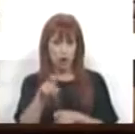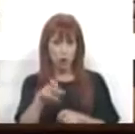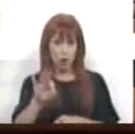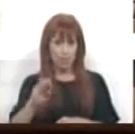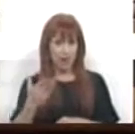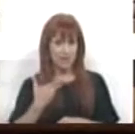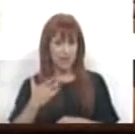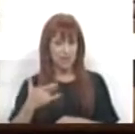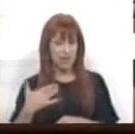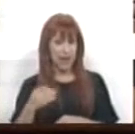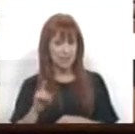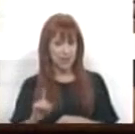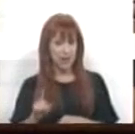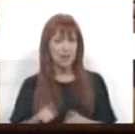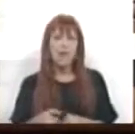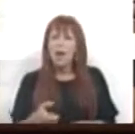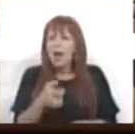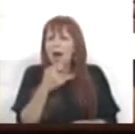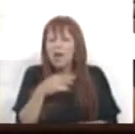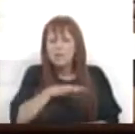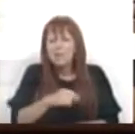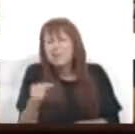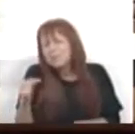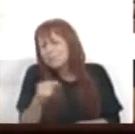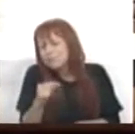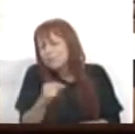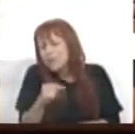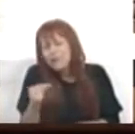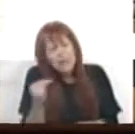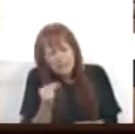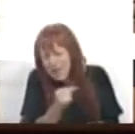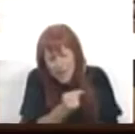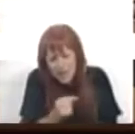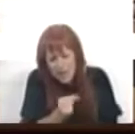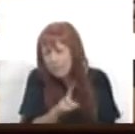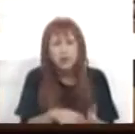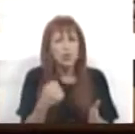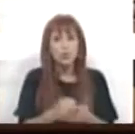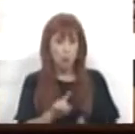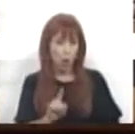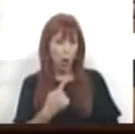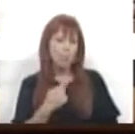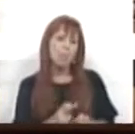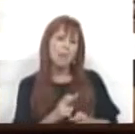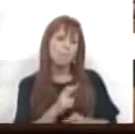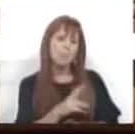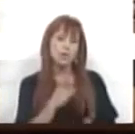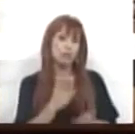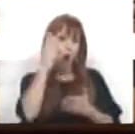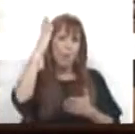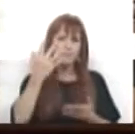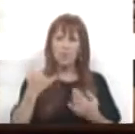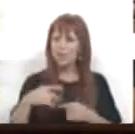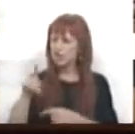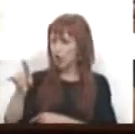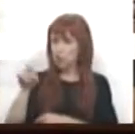de PSD e CDS, apenas as pensões mínimas das mínimas é que seriam atualizadas.